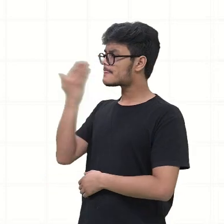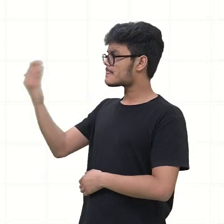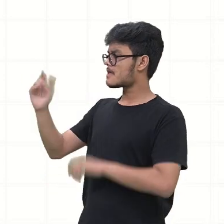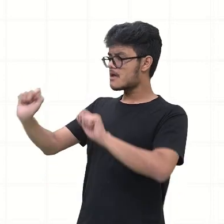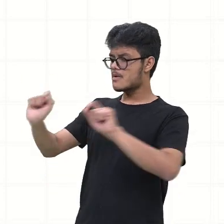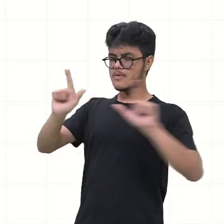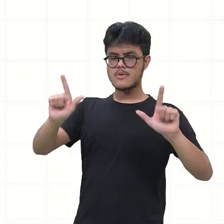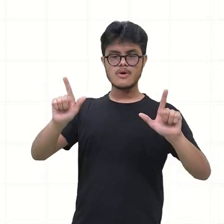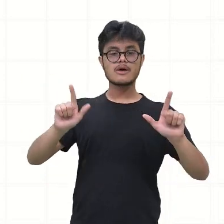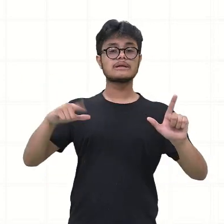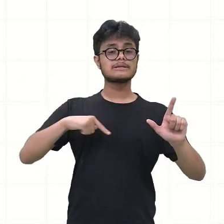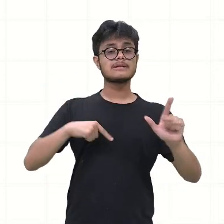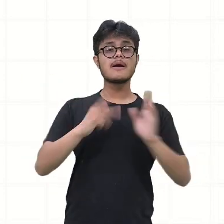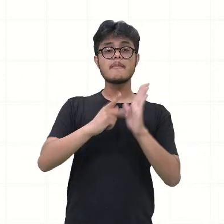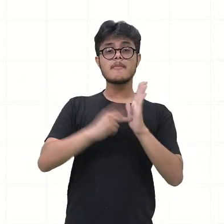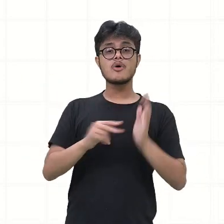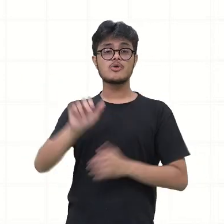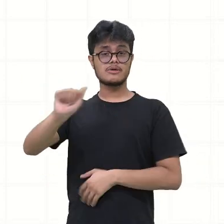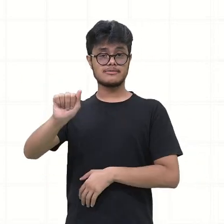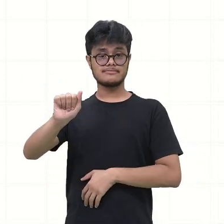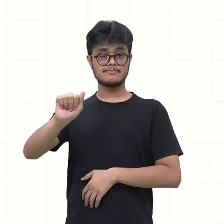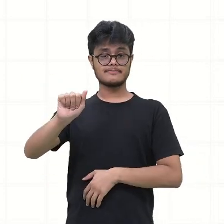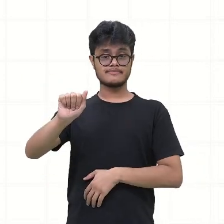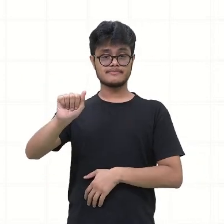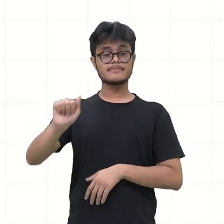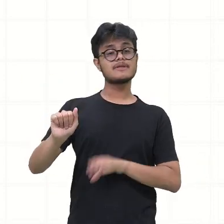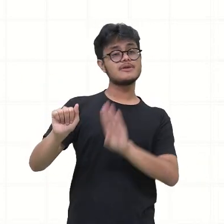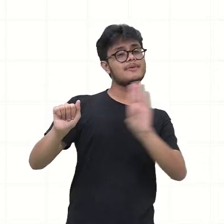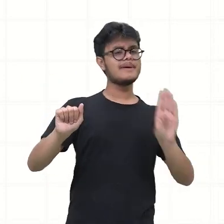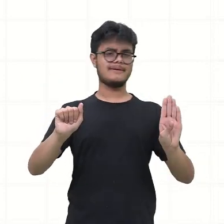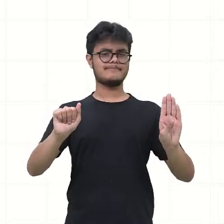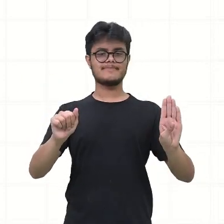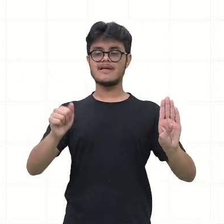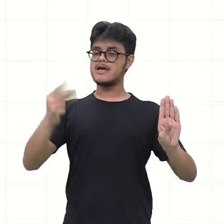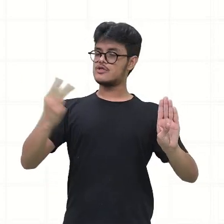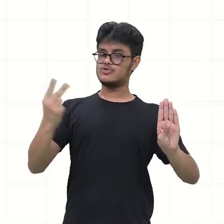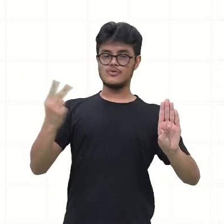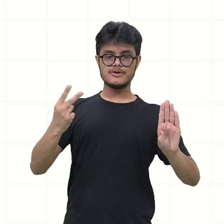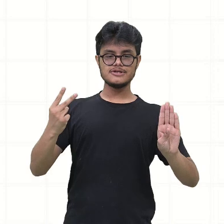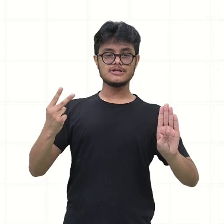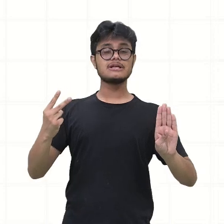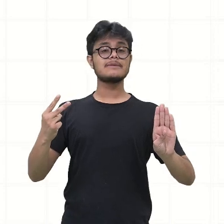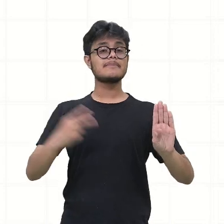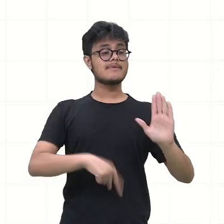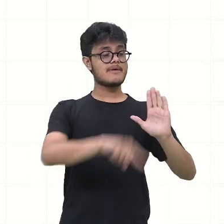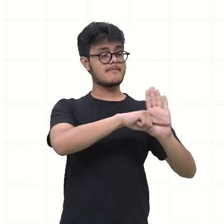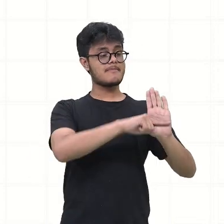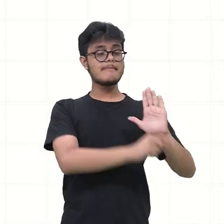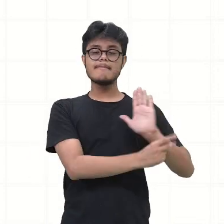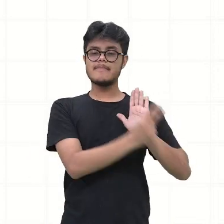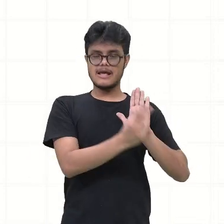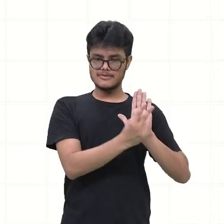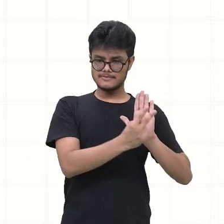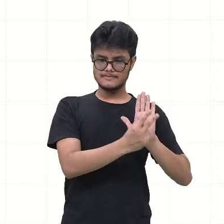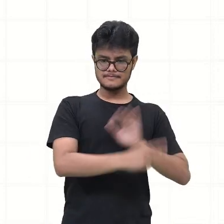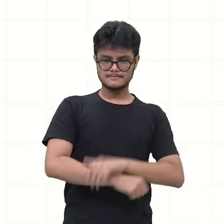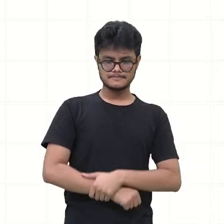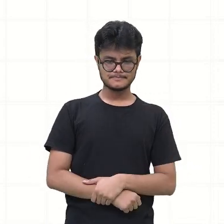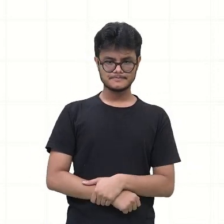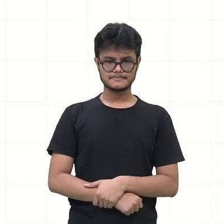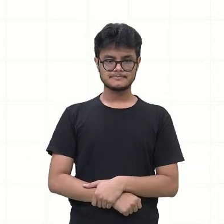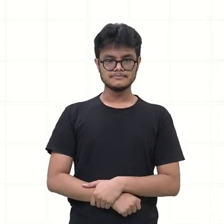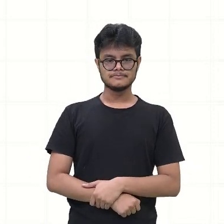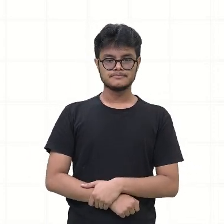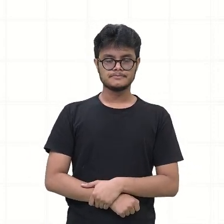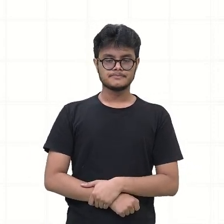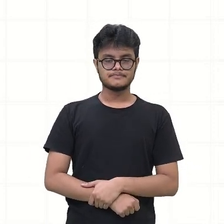A, cuja coordenada na reta é 2, né? É x igual a 2, e o ponto B, cuja coordenada na